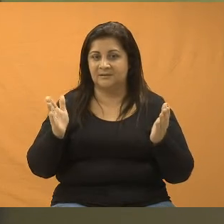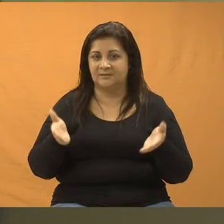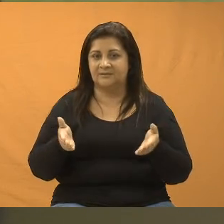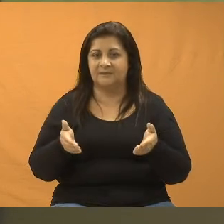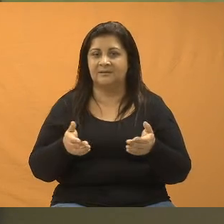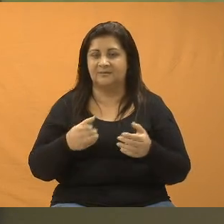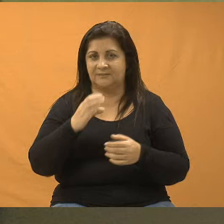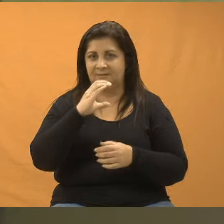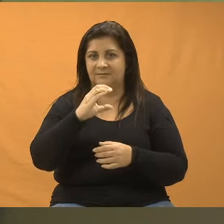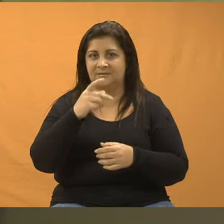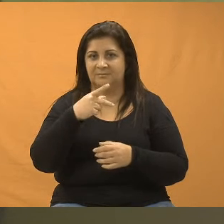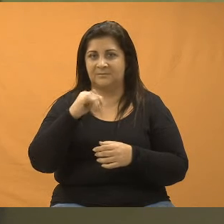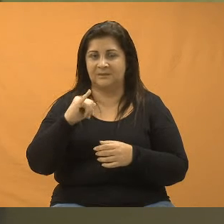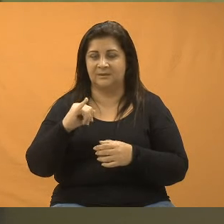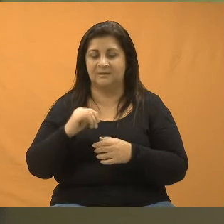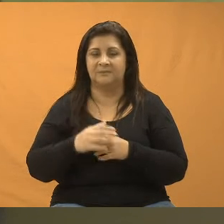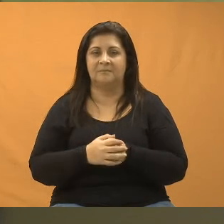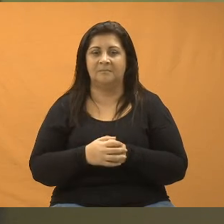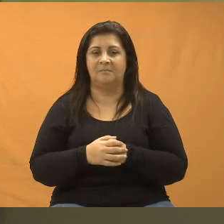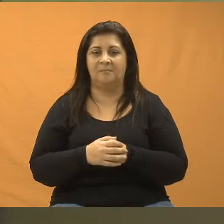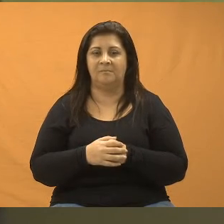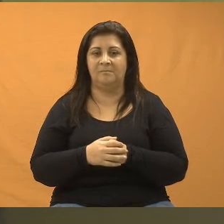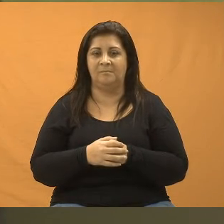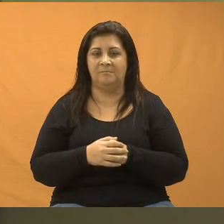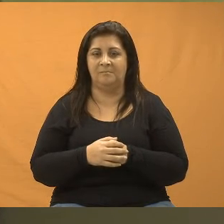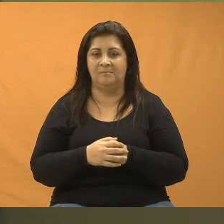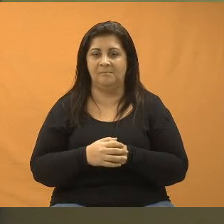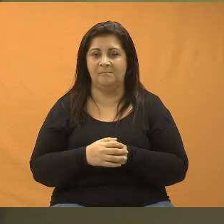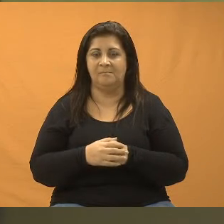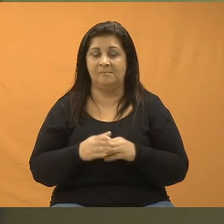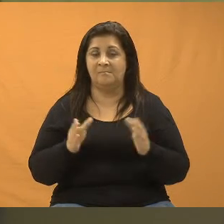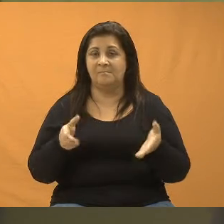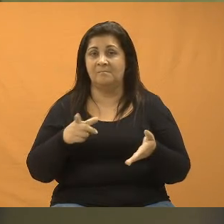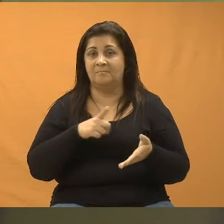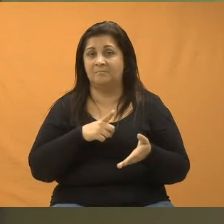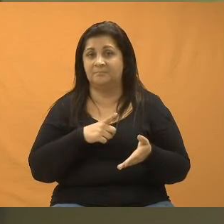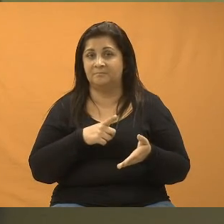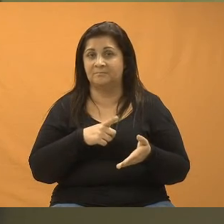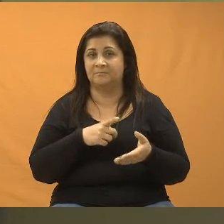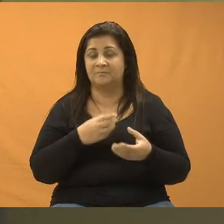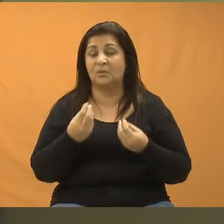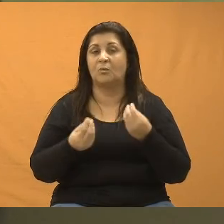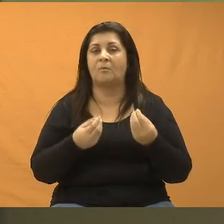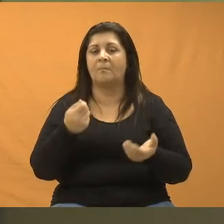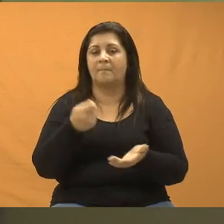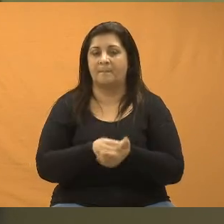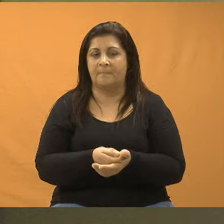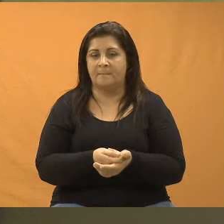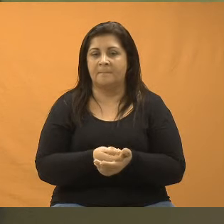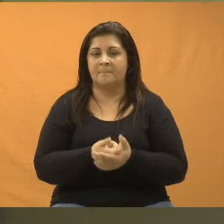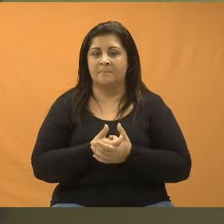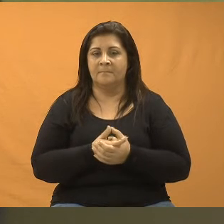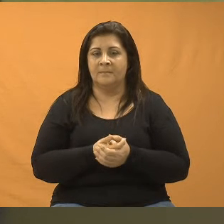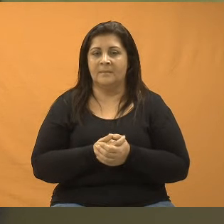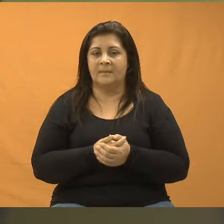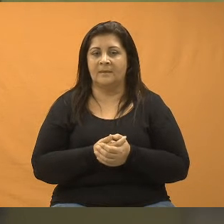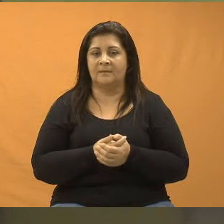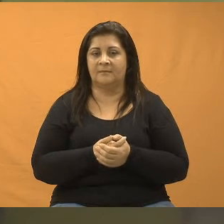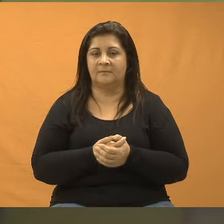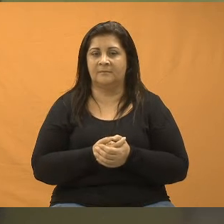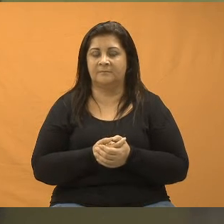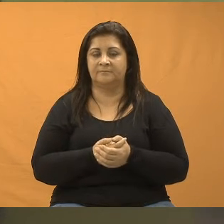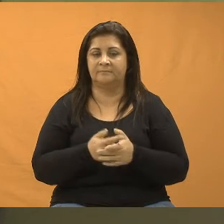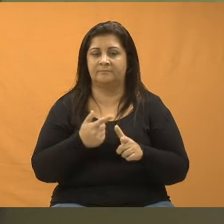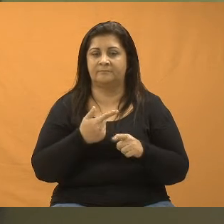CPI aqui na casa, ele já tem sua forma de ser pago. Então, são feitas, acho que esse financiamento é por 10